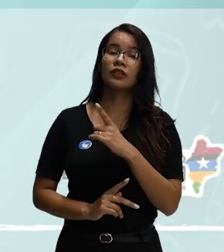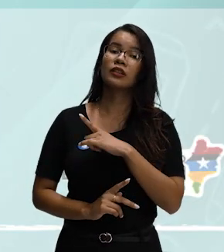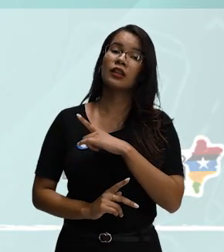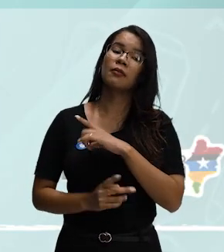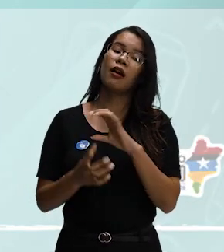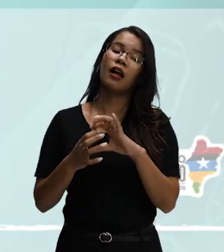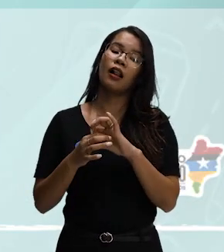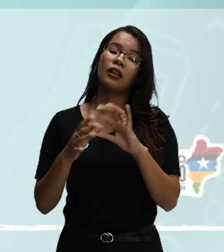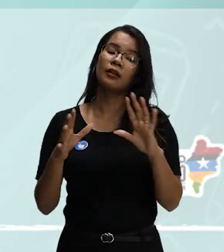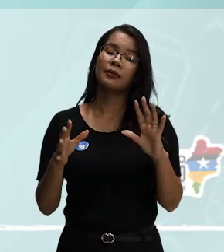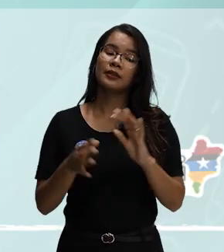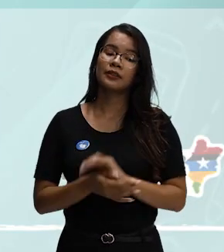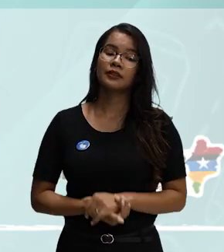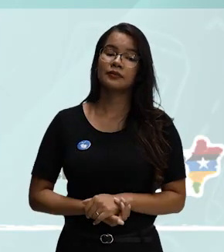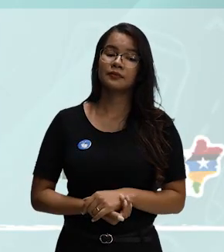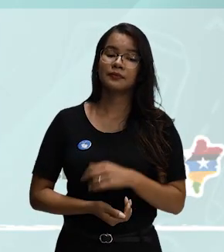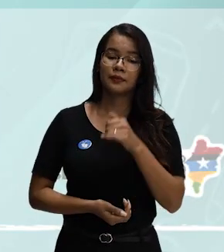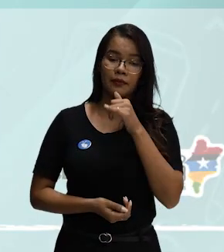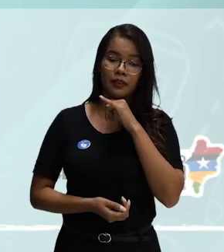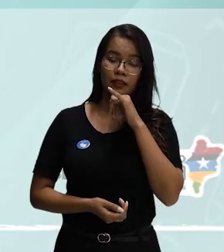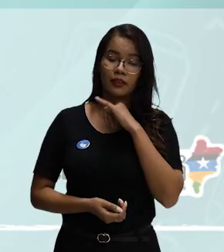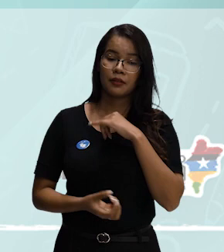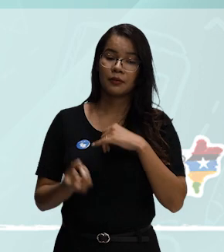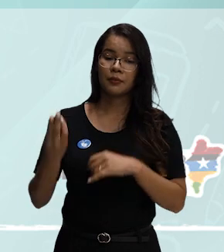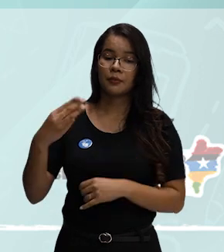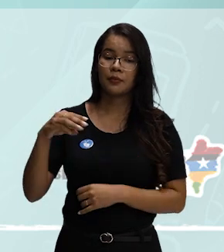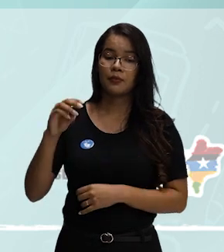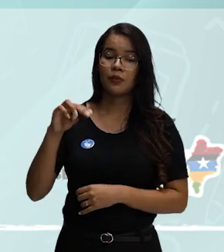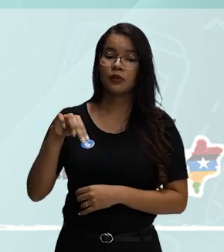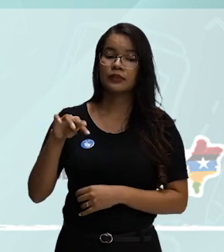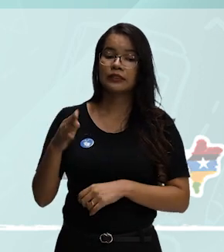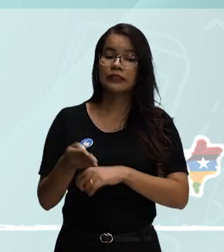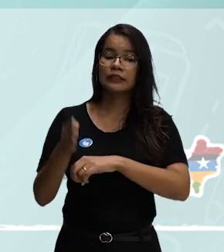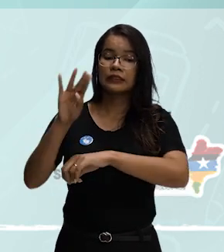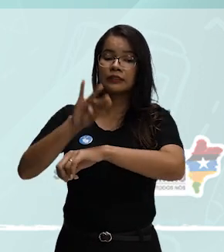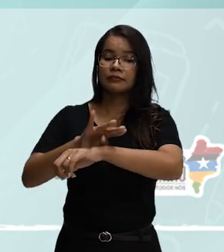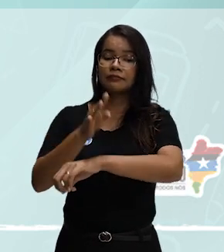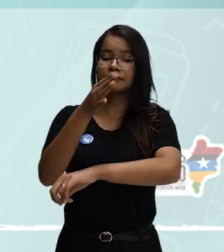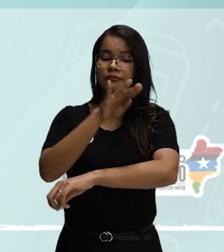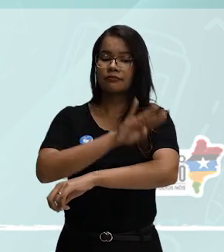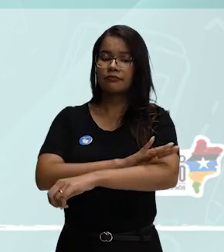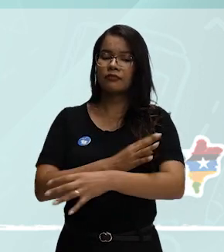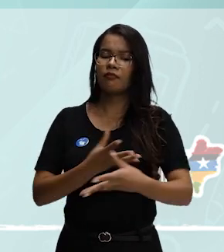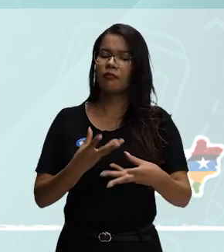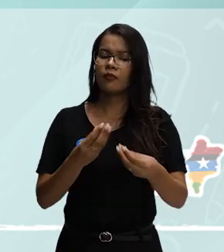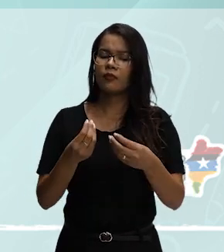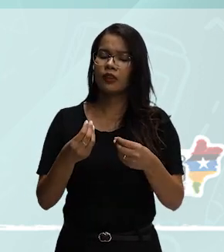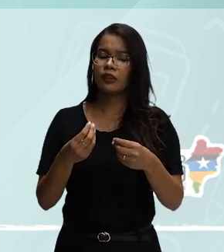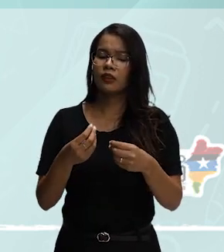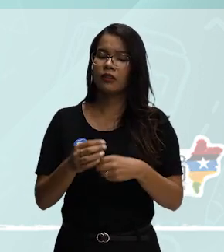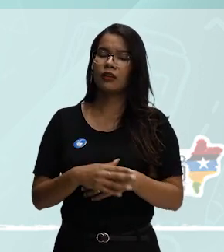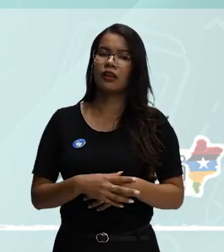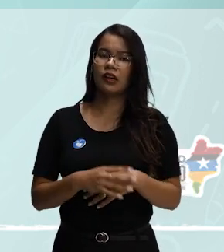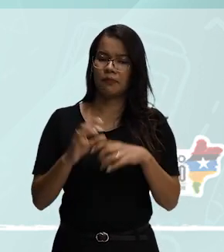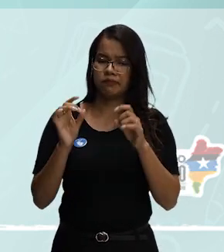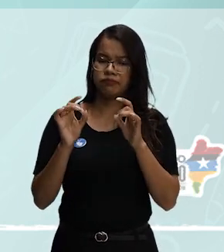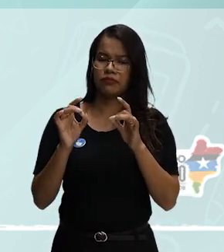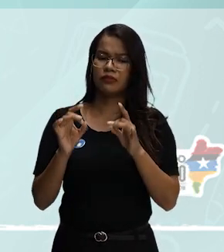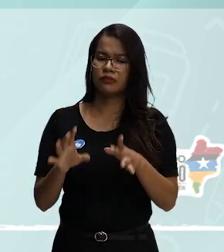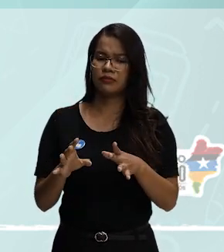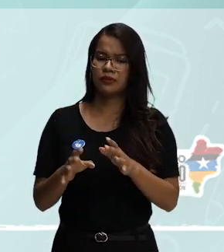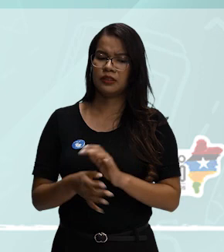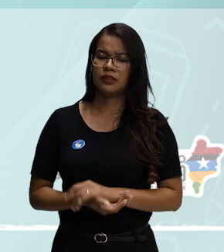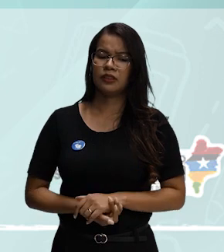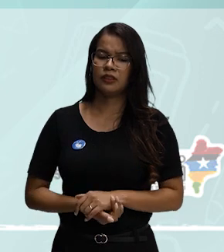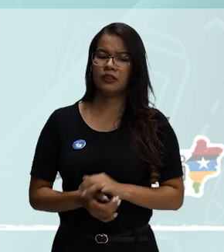essa liberdade, ó. Montanha tanto abandonado. Essa palavra aqui fica meio que perdida